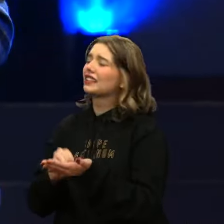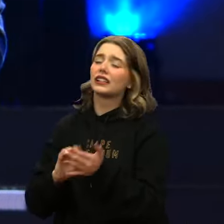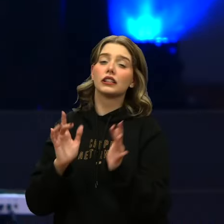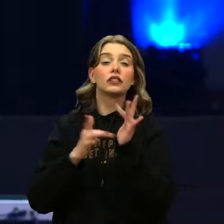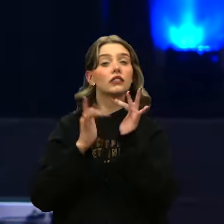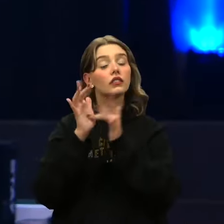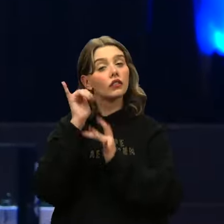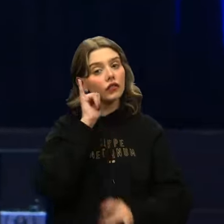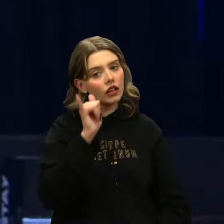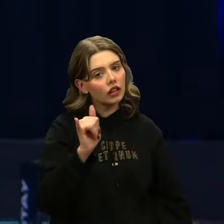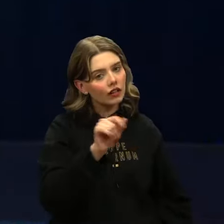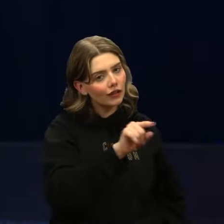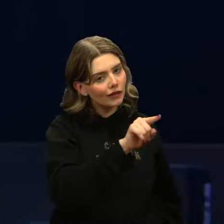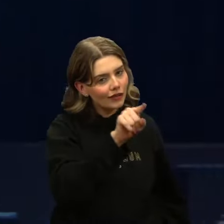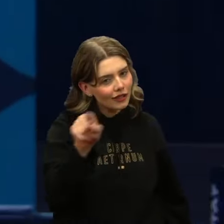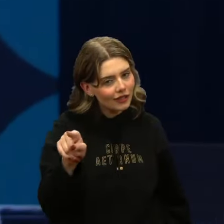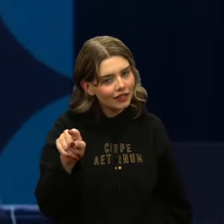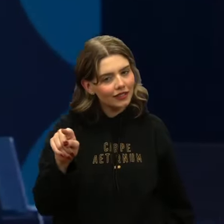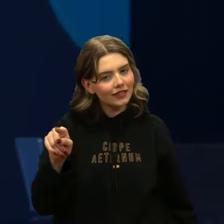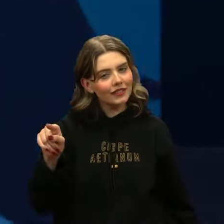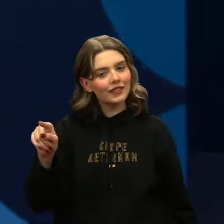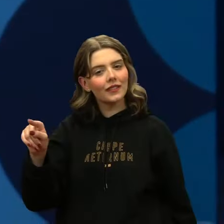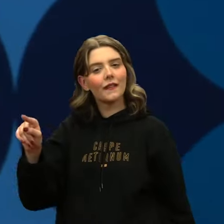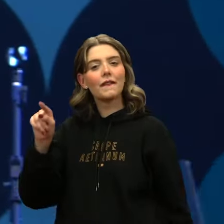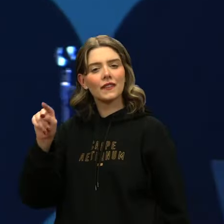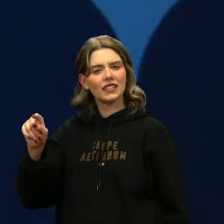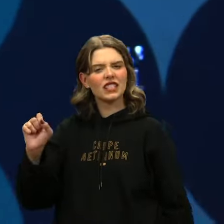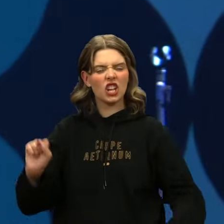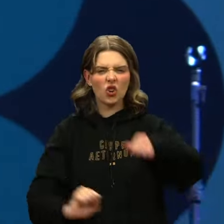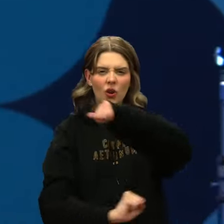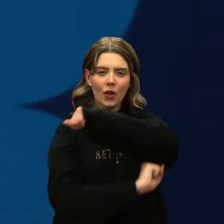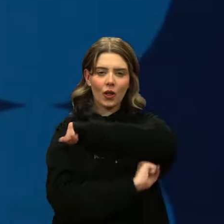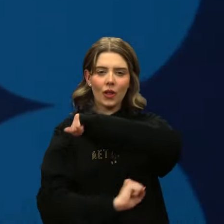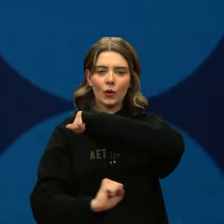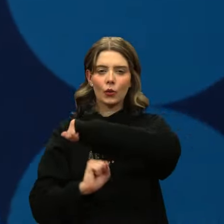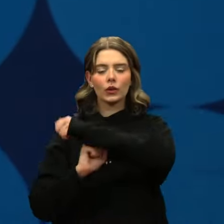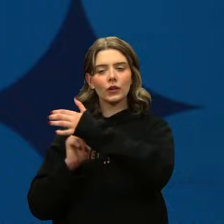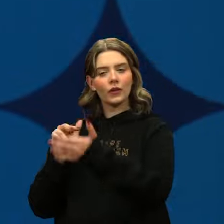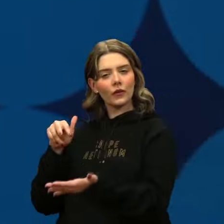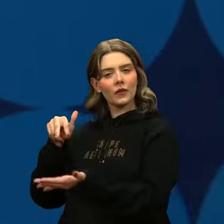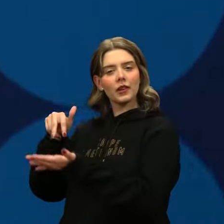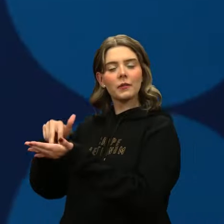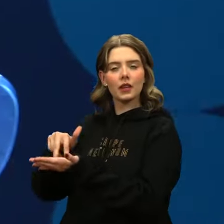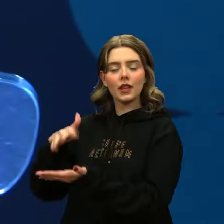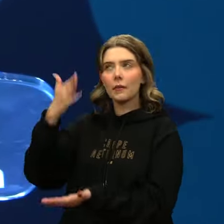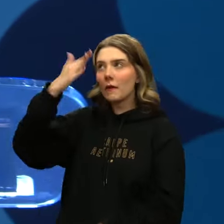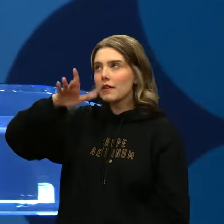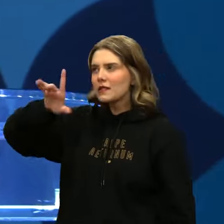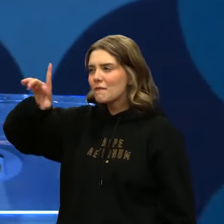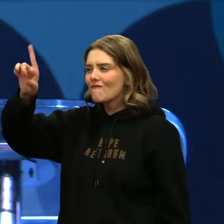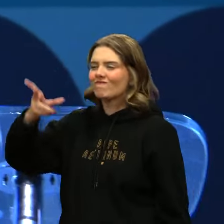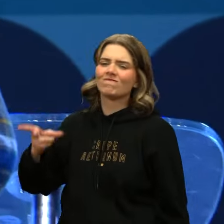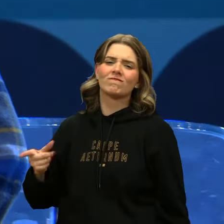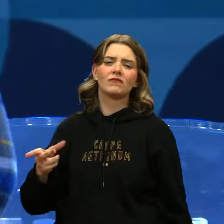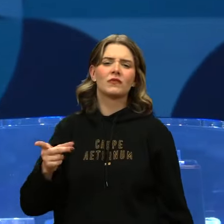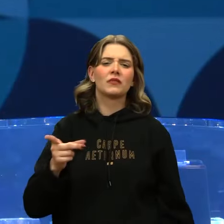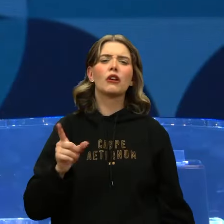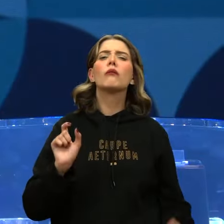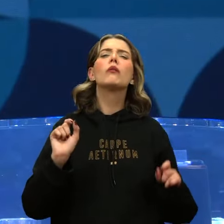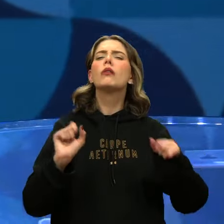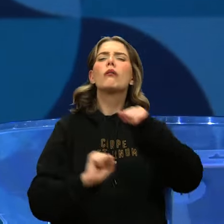fala: vocês serão colunas firmes na minha presença por toda a eternidade. Pergunto, para que serve